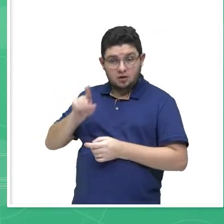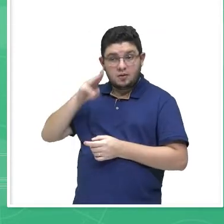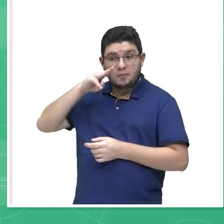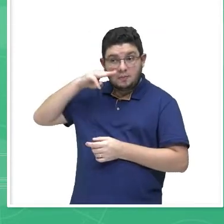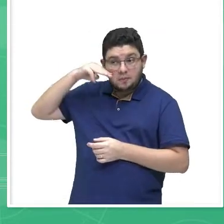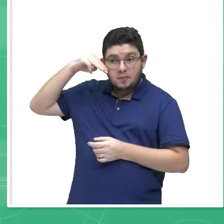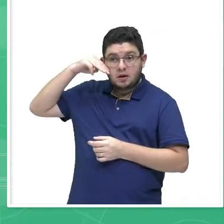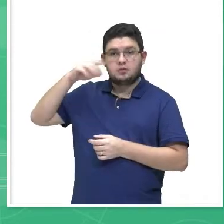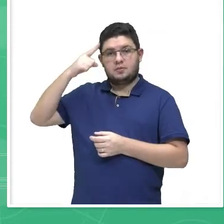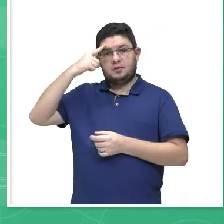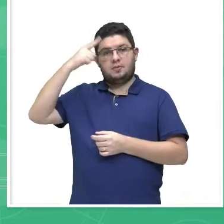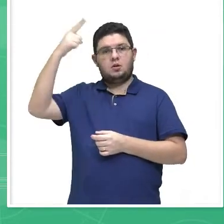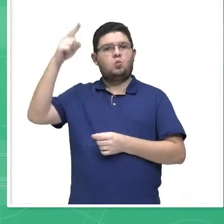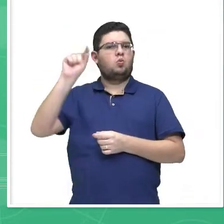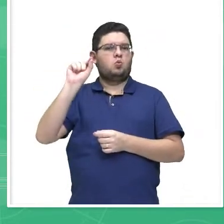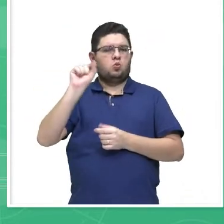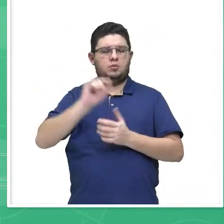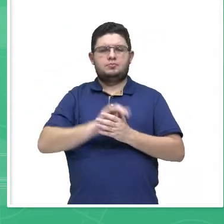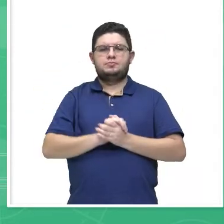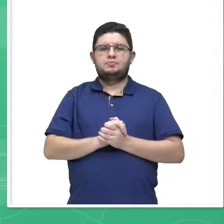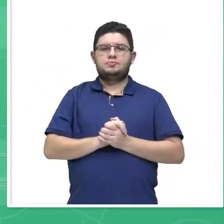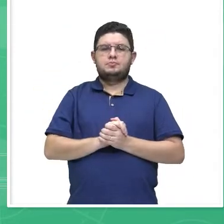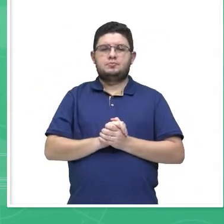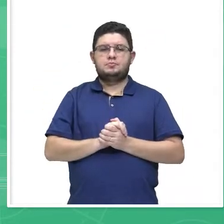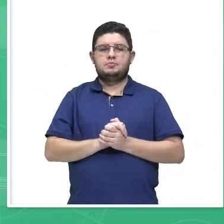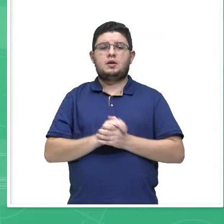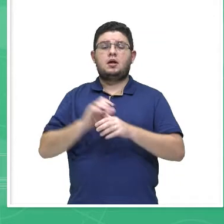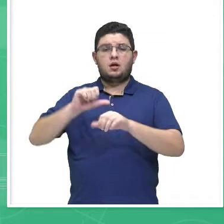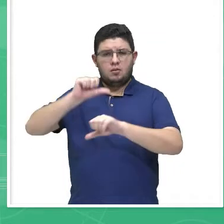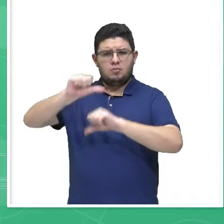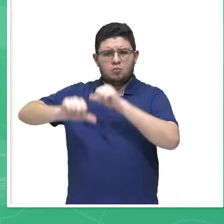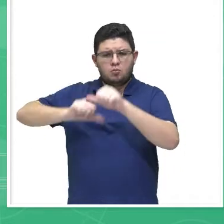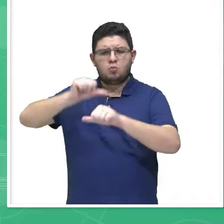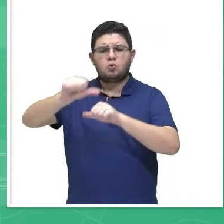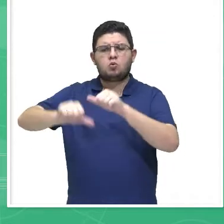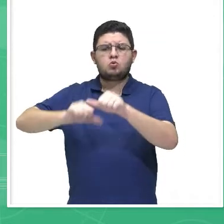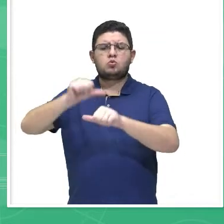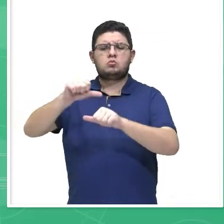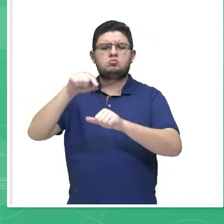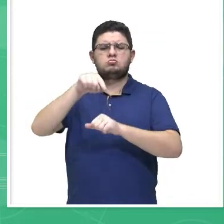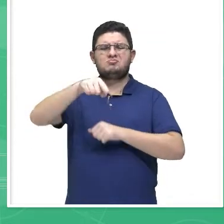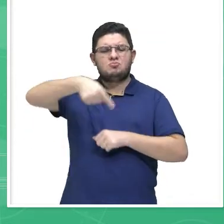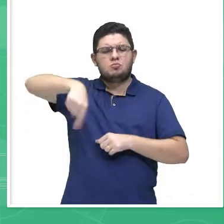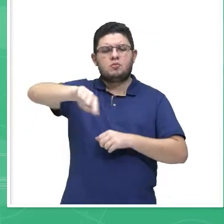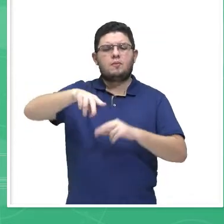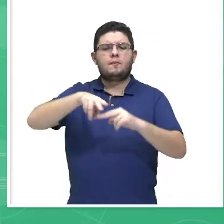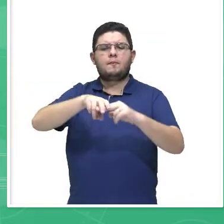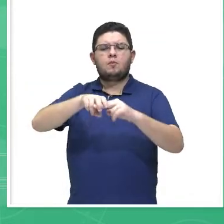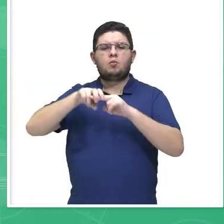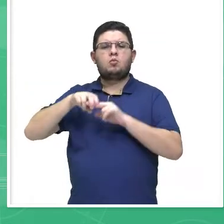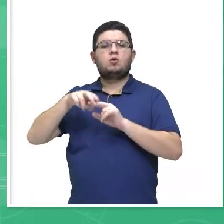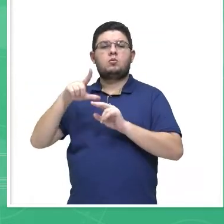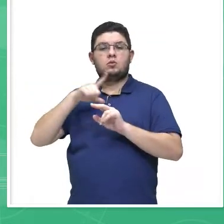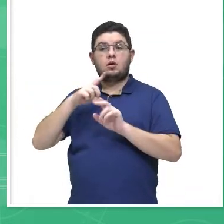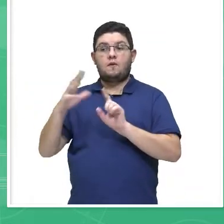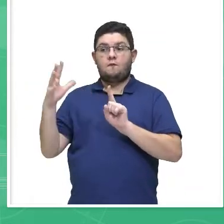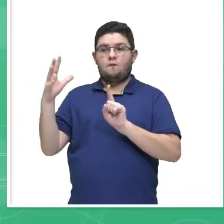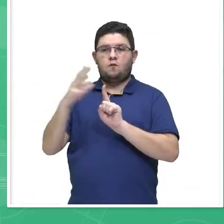na verdade, essas mudanças elas são influenciadas pela